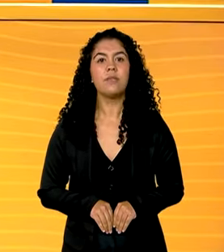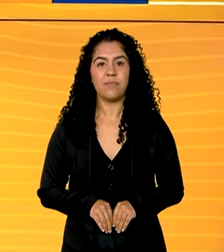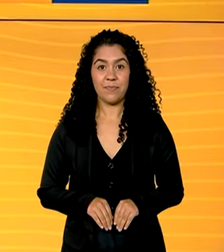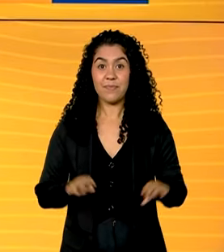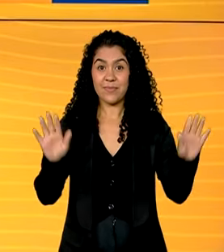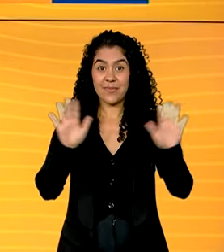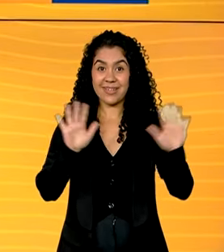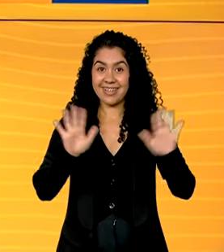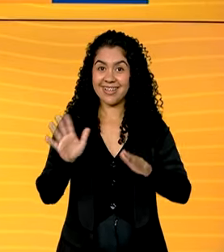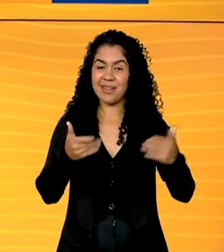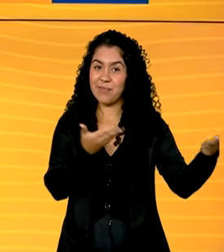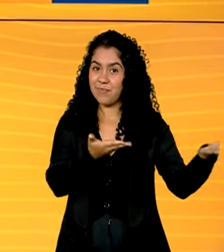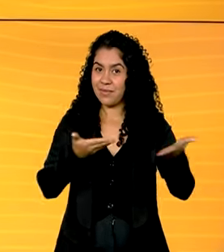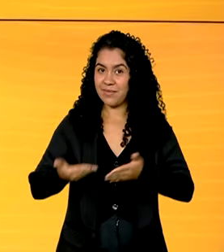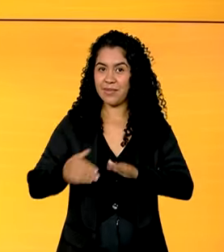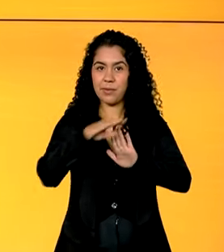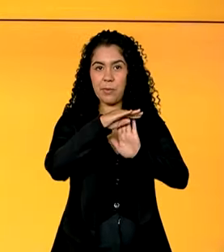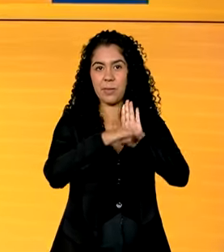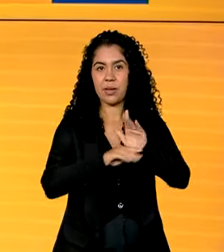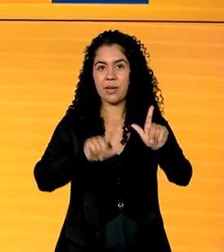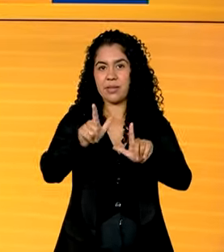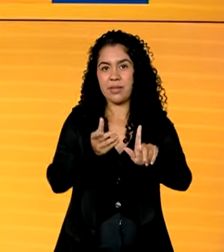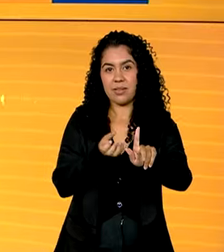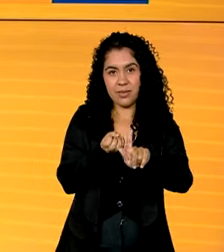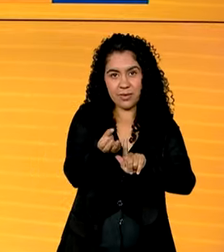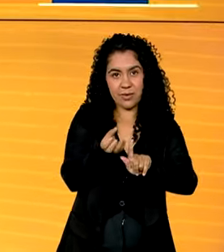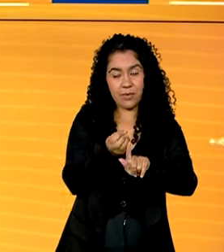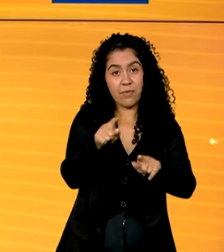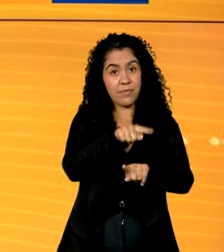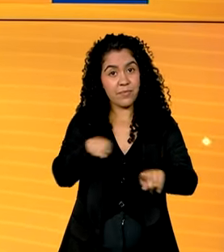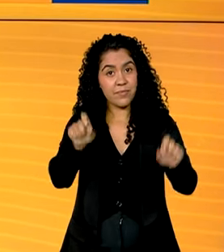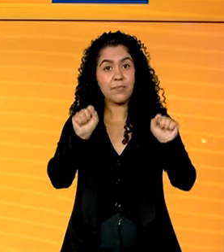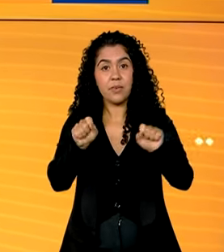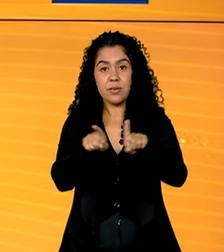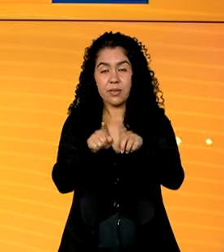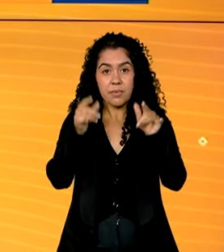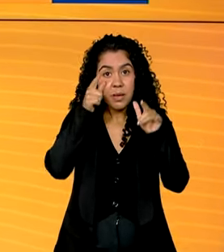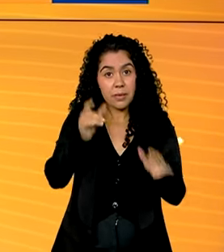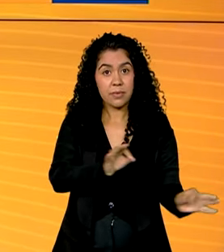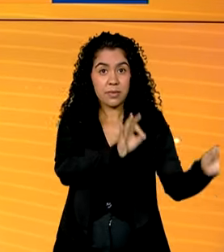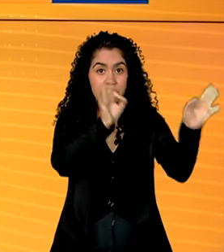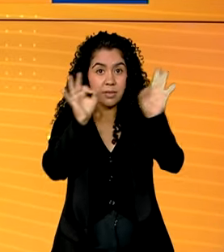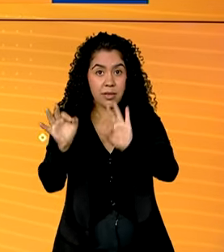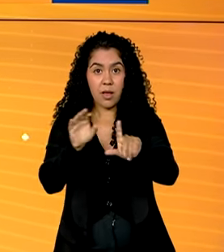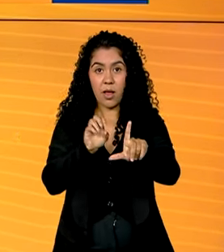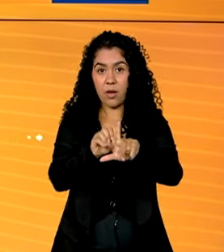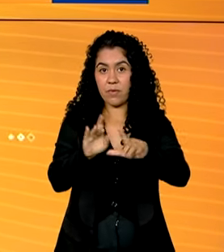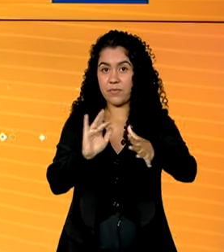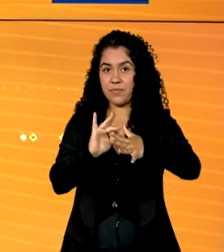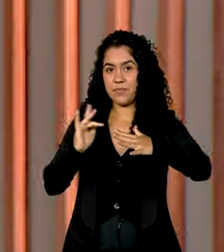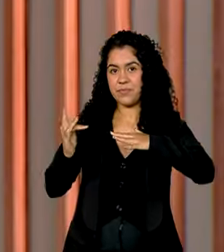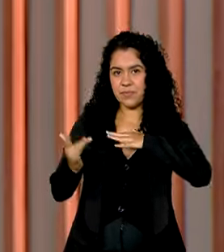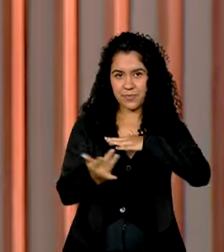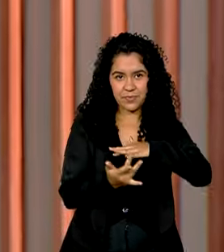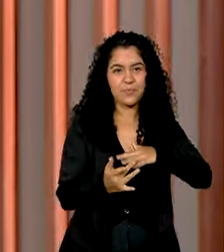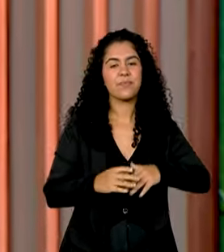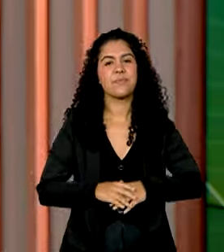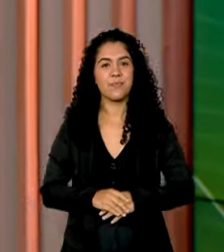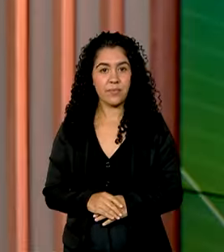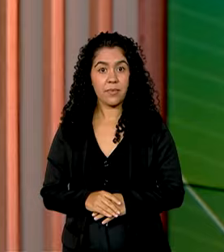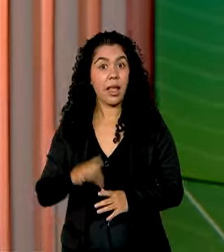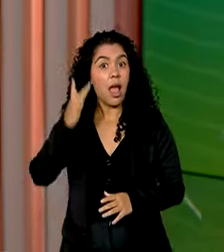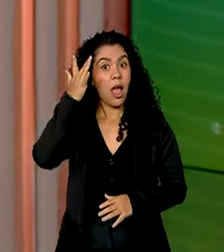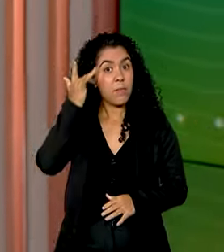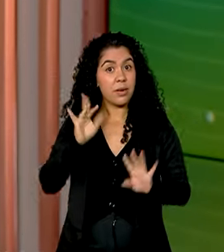Olá, seja muito bem-vindo ao canal Gov. Lembrando que você pode nos acompanhar também ao vivo pelas redes sociais.